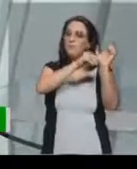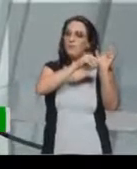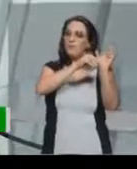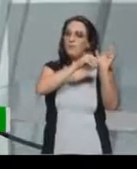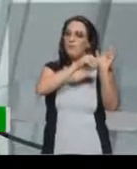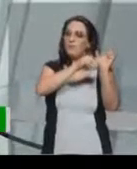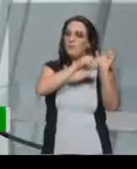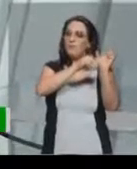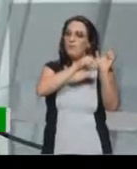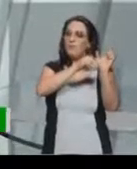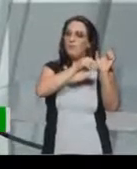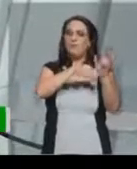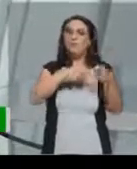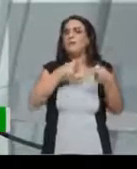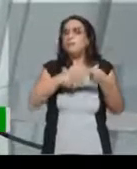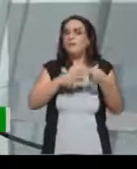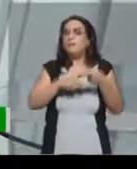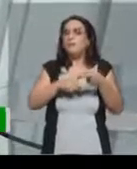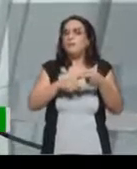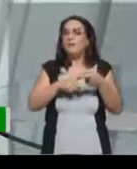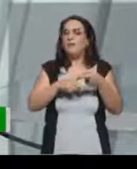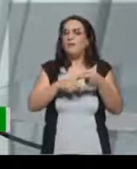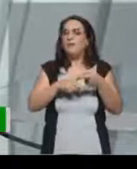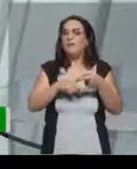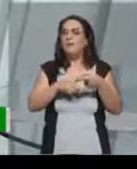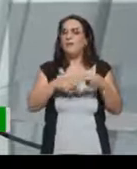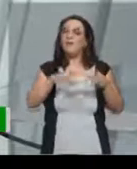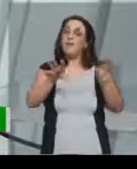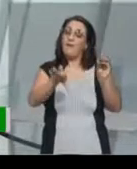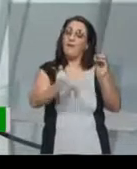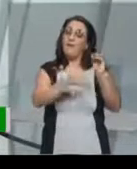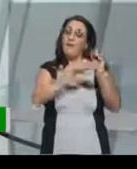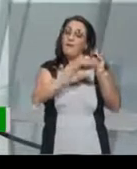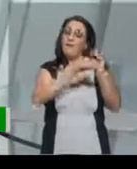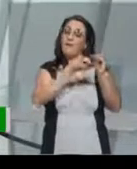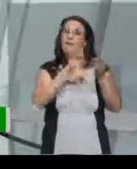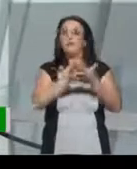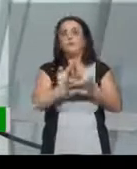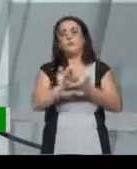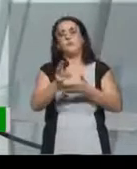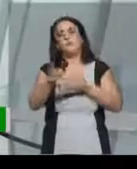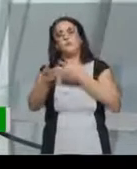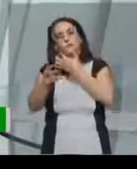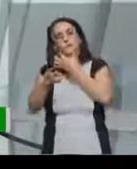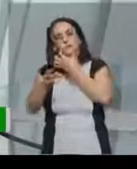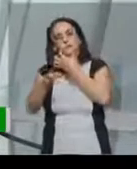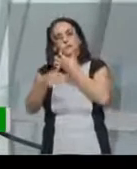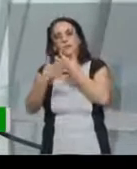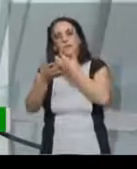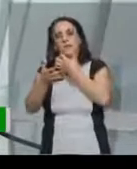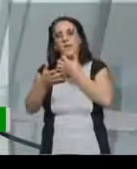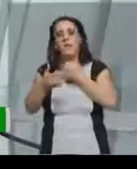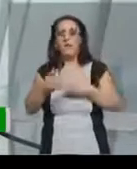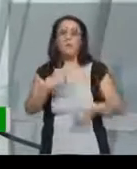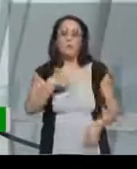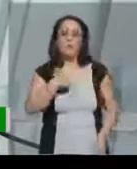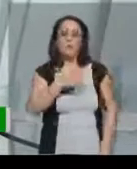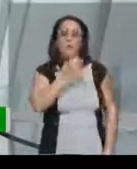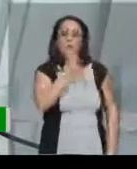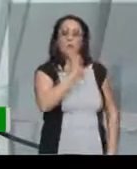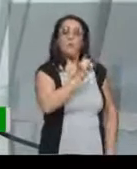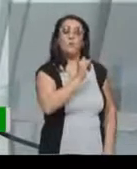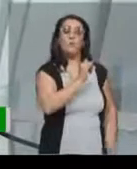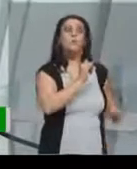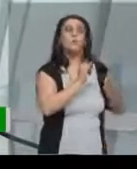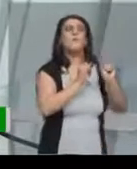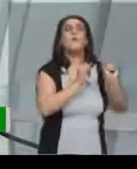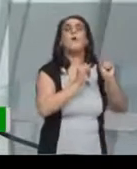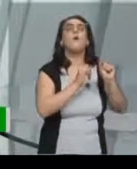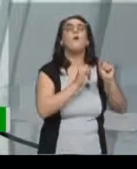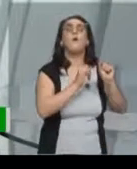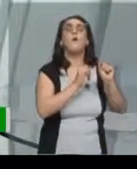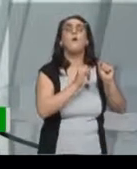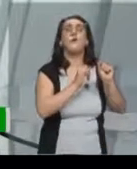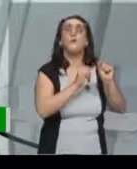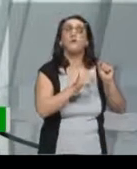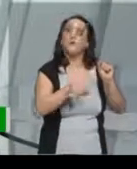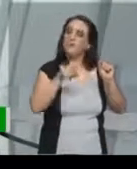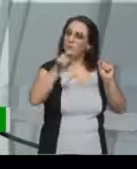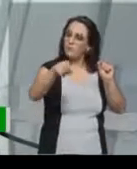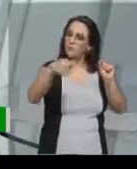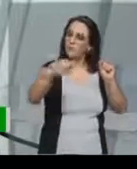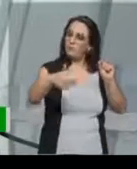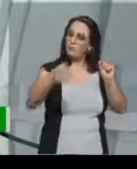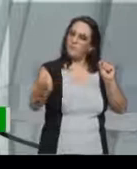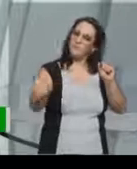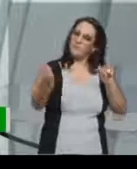oração vai depender, porque vai completar. Então, eu disse que era para você vir, tá vendo? Esse que é uma conjunção integrante.